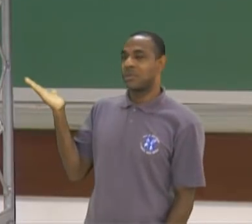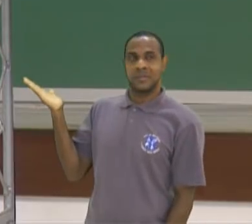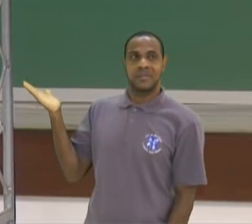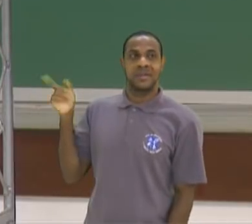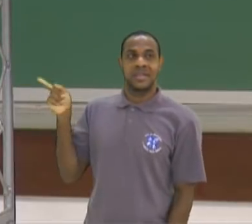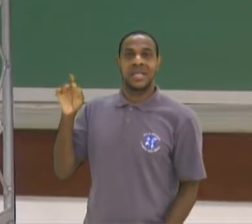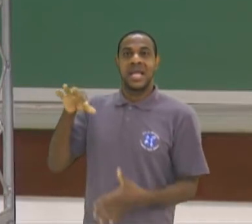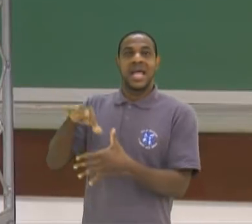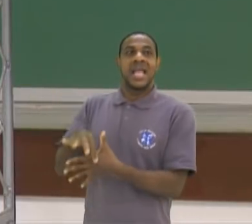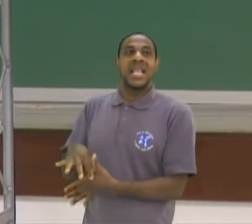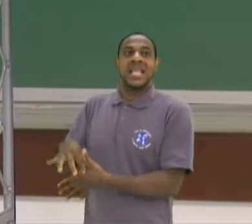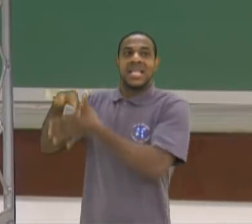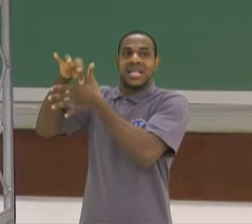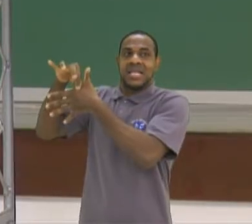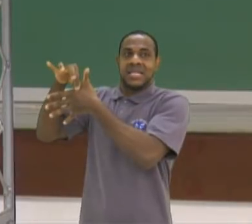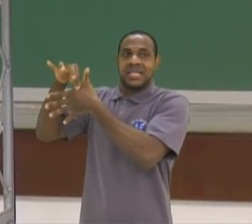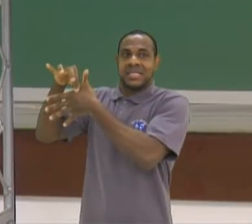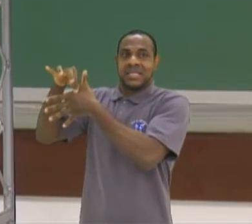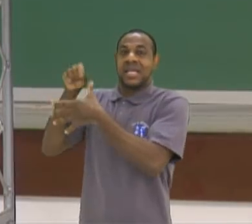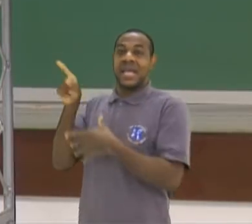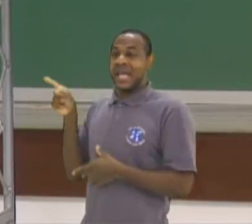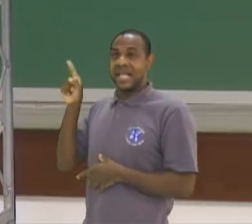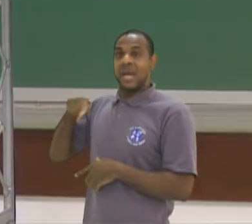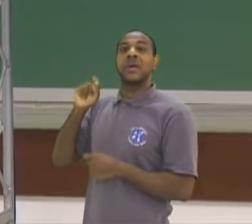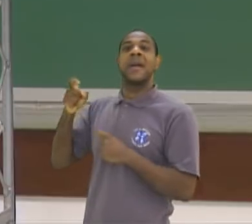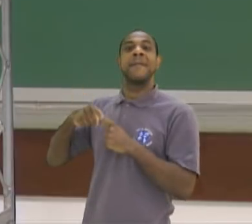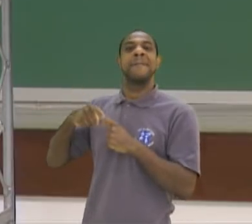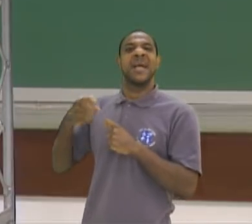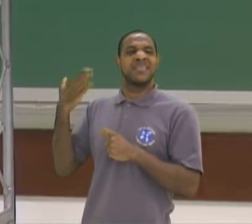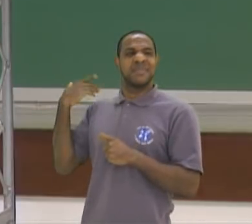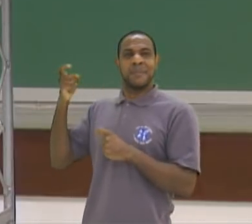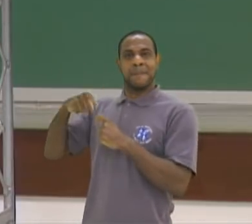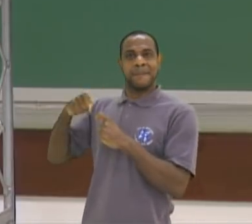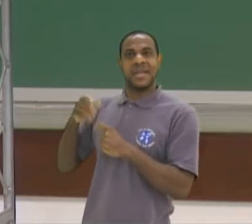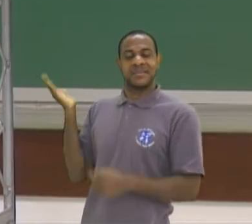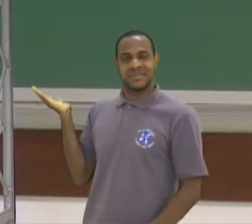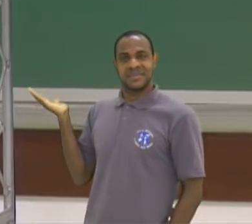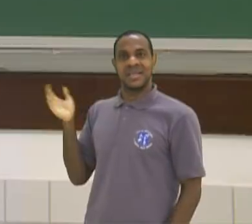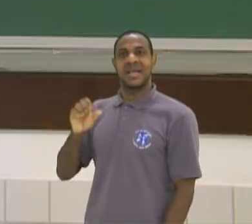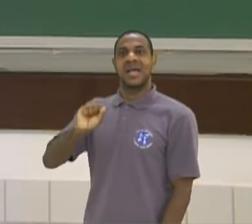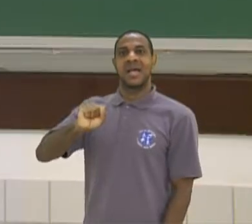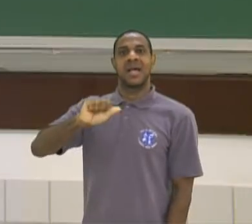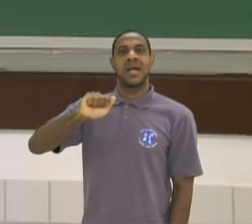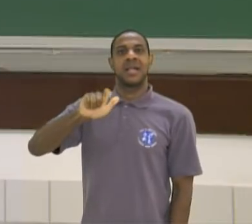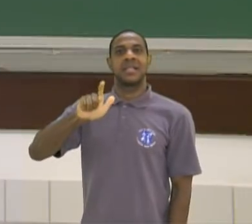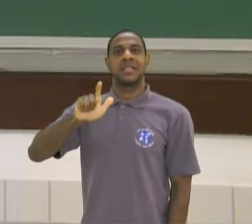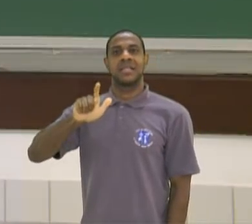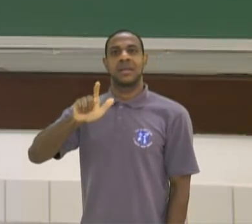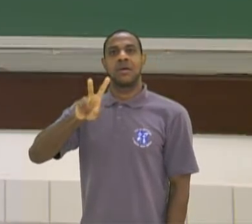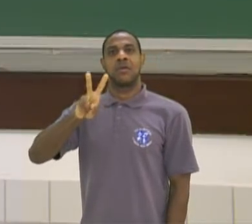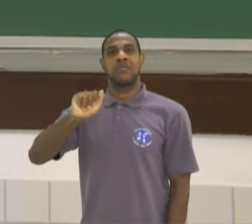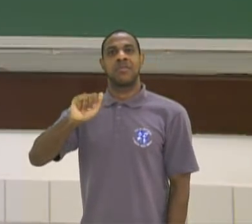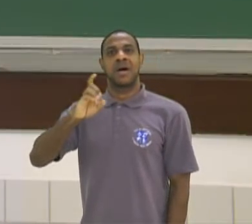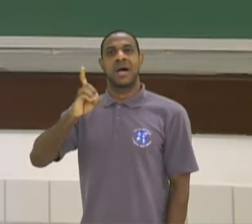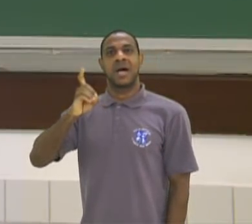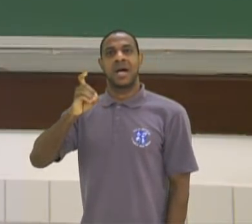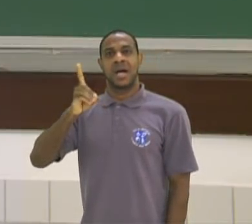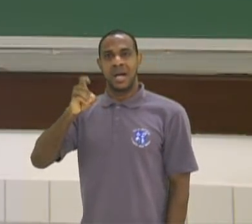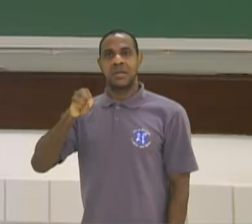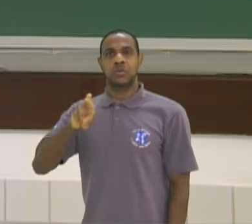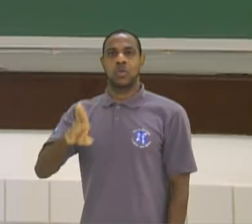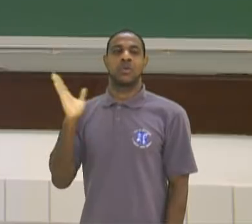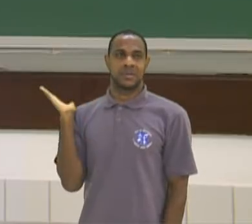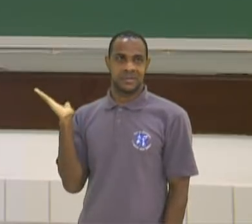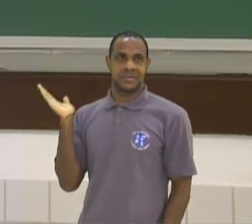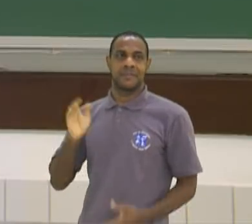médico Salvador Allende, como está aí na tua imagem. Então, o Chile passou a ter um governo